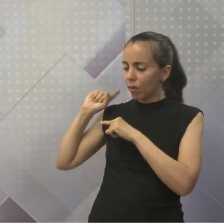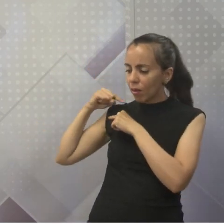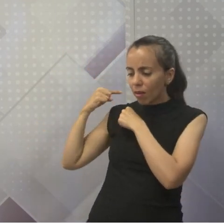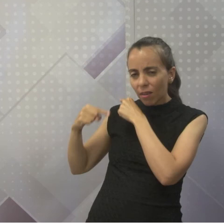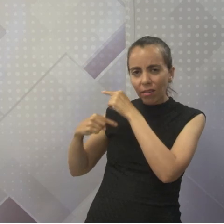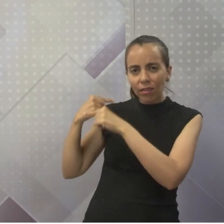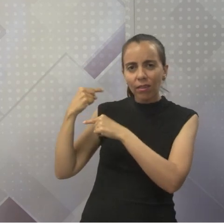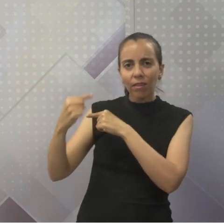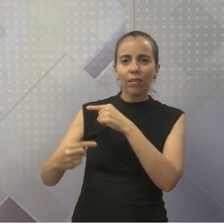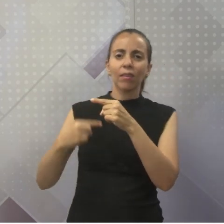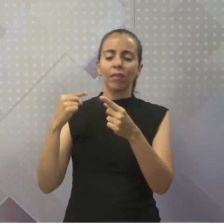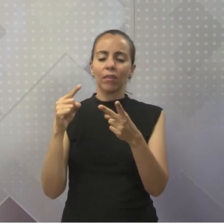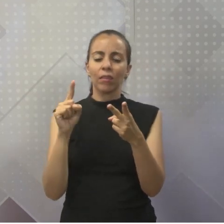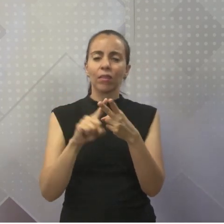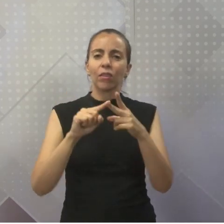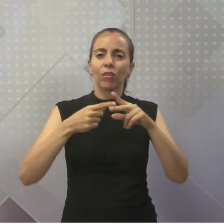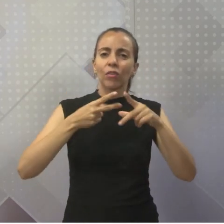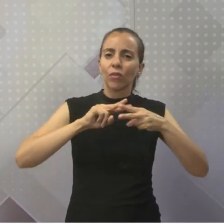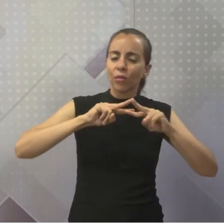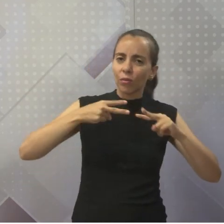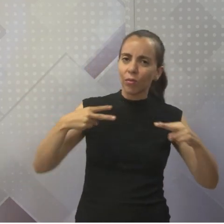hereditárias,